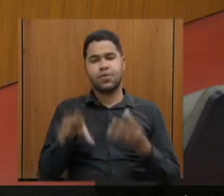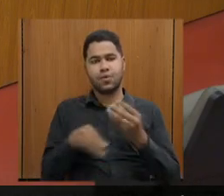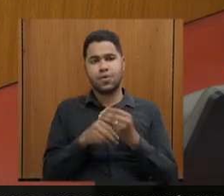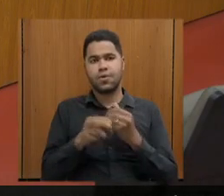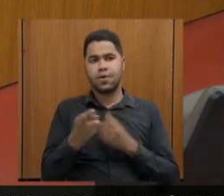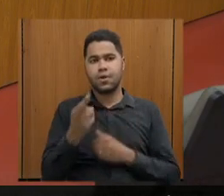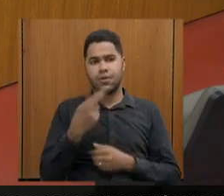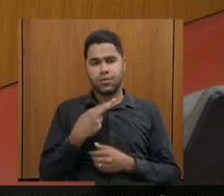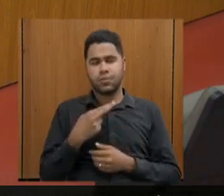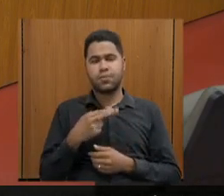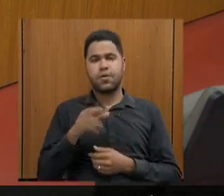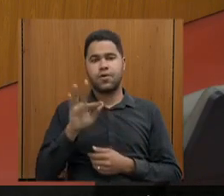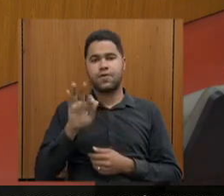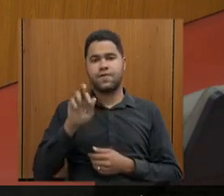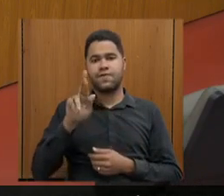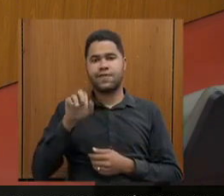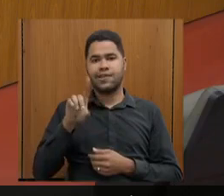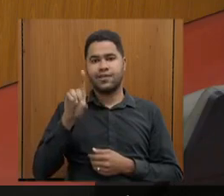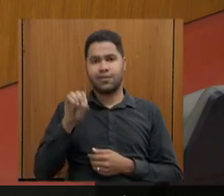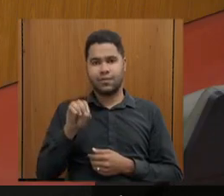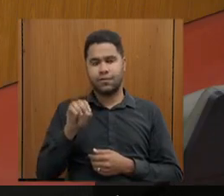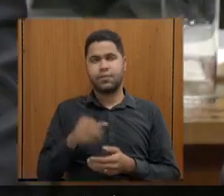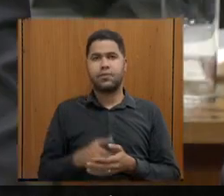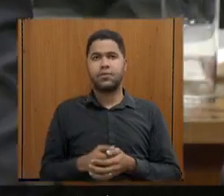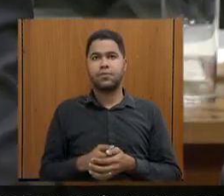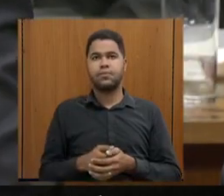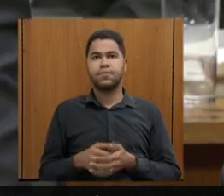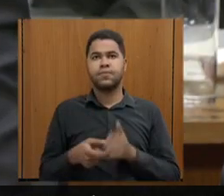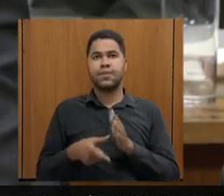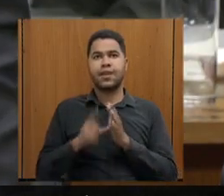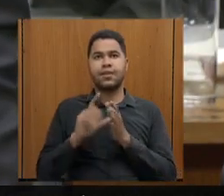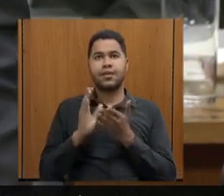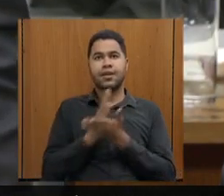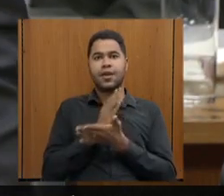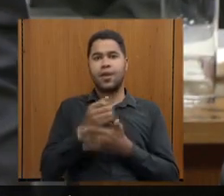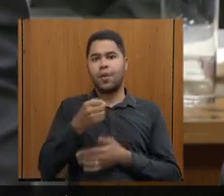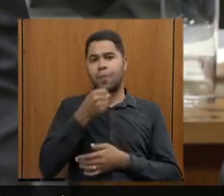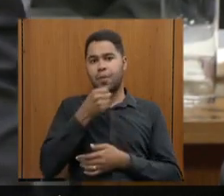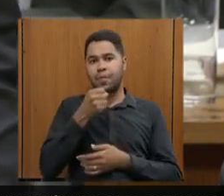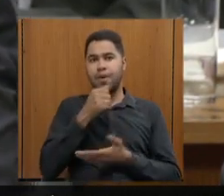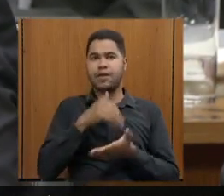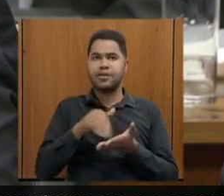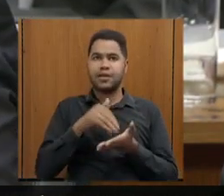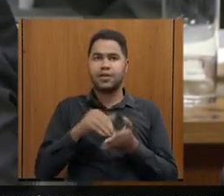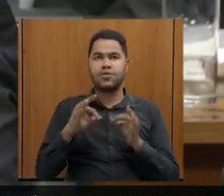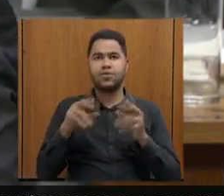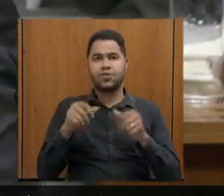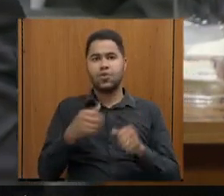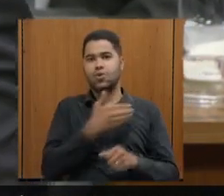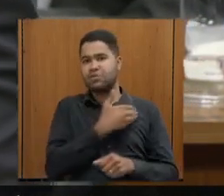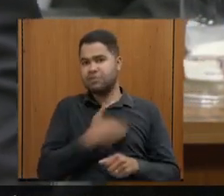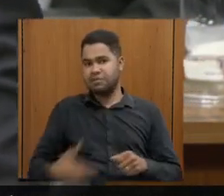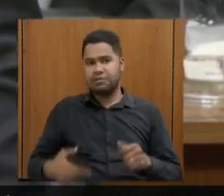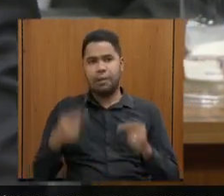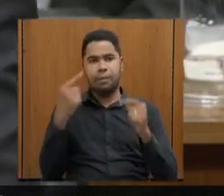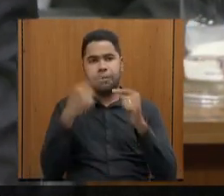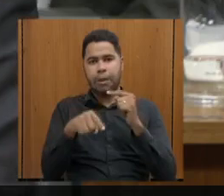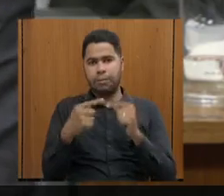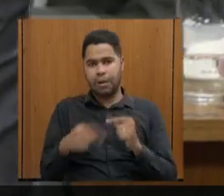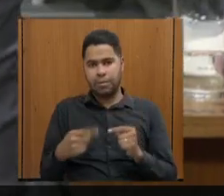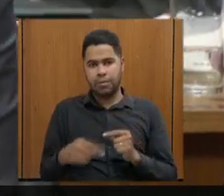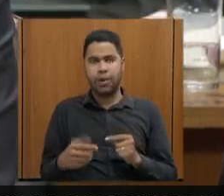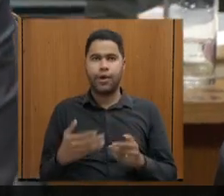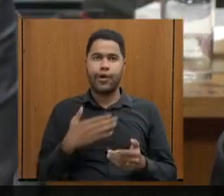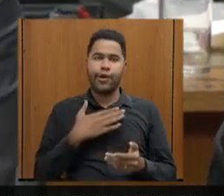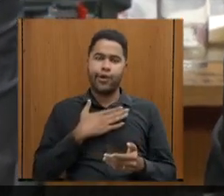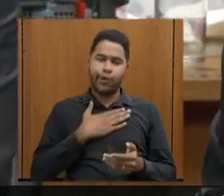resposta do do Fernando antes que algum jornalista já vem falando a secretária falou que todo estatais ineficiente então né que nos